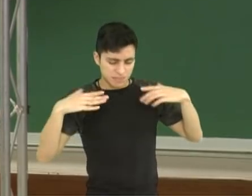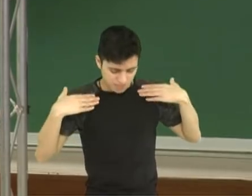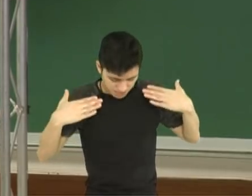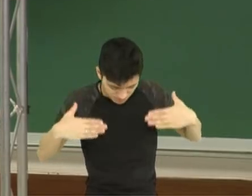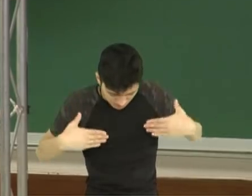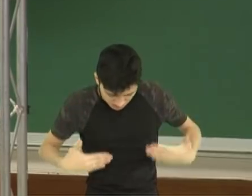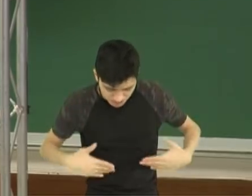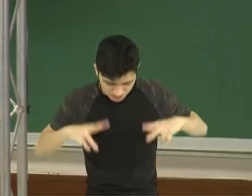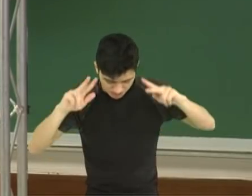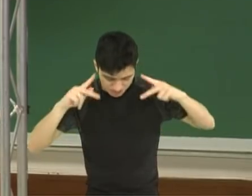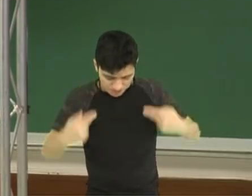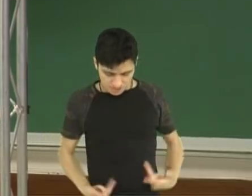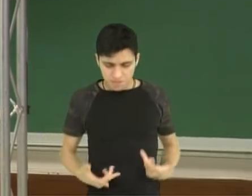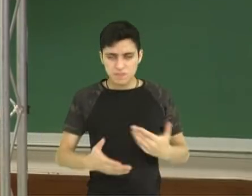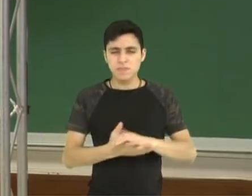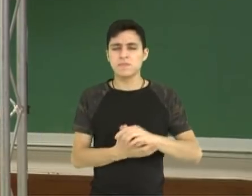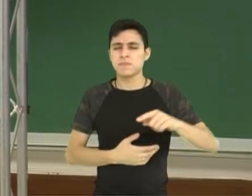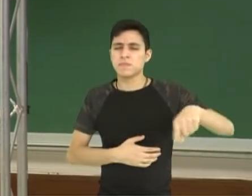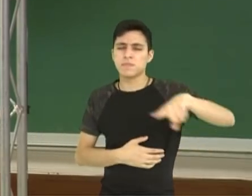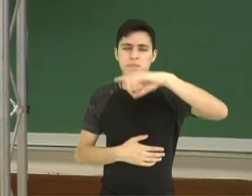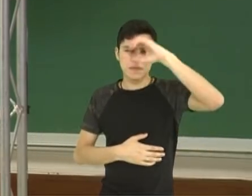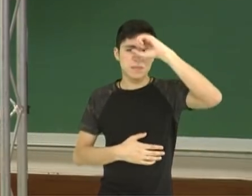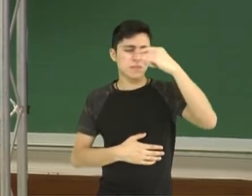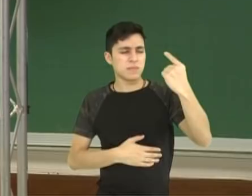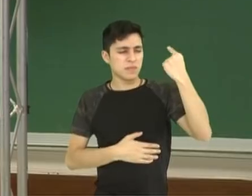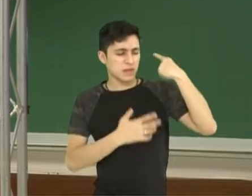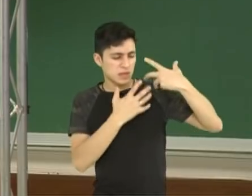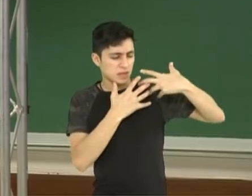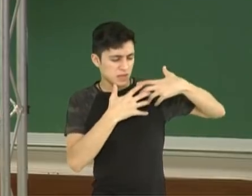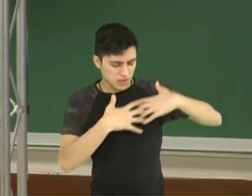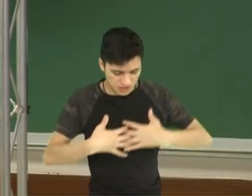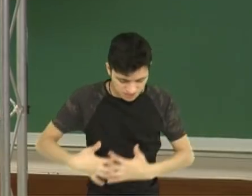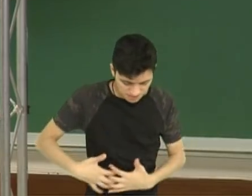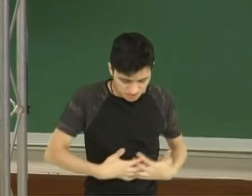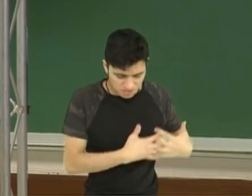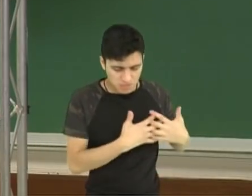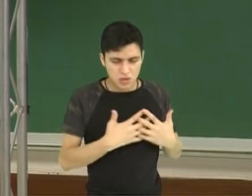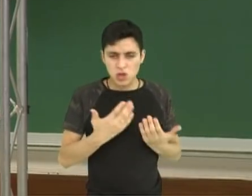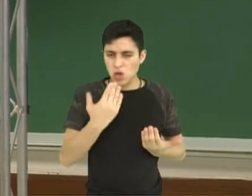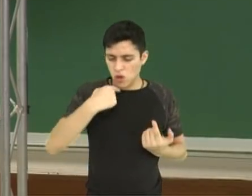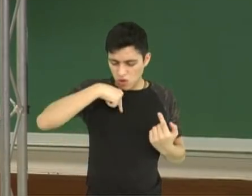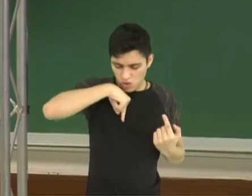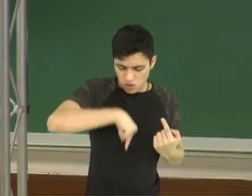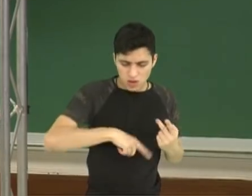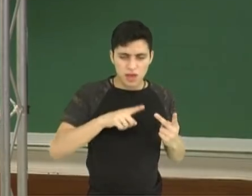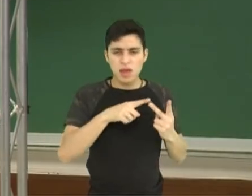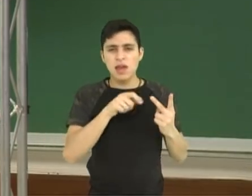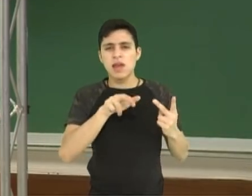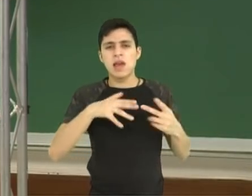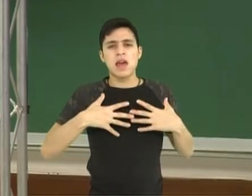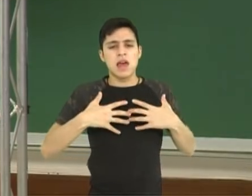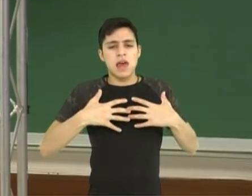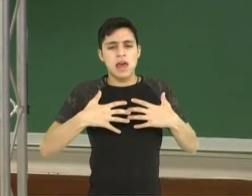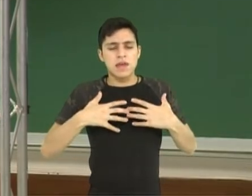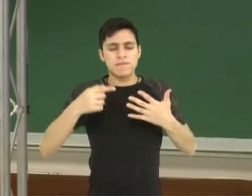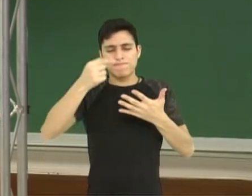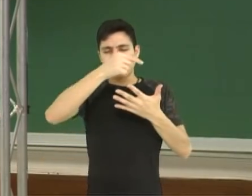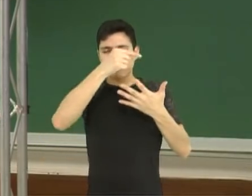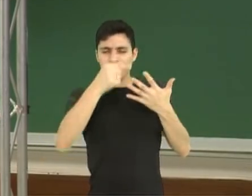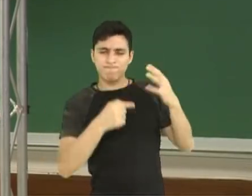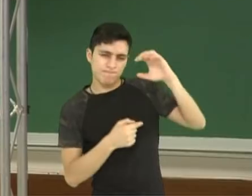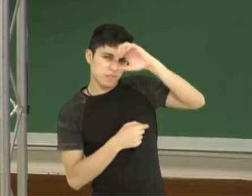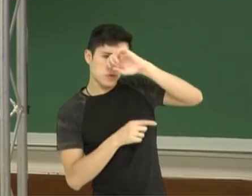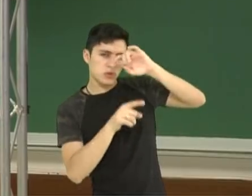ter aprendido muitas coisas sobre o funcionamento do seu corpo, sobre o sistema digestório, respiratório, entre outros, e